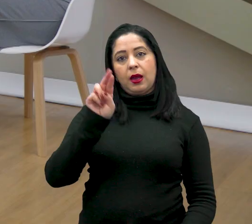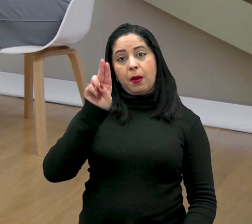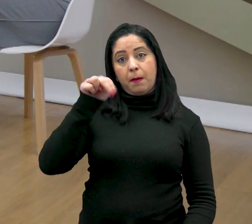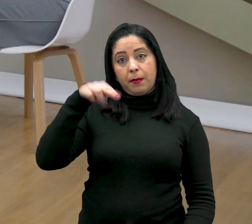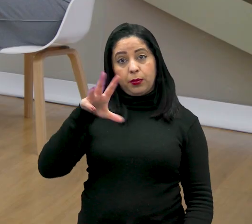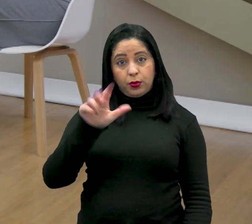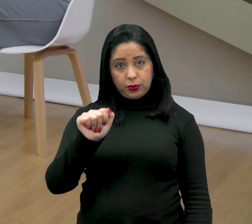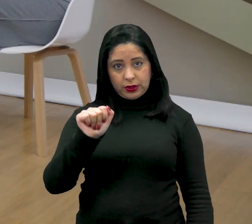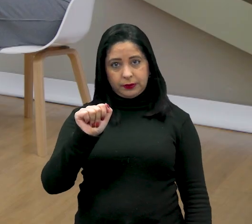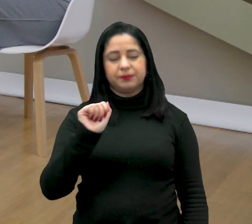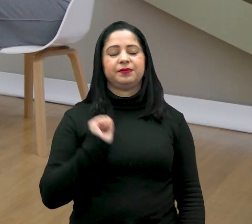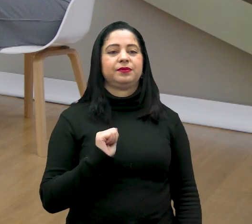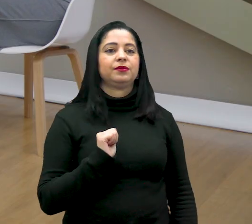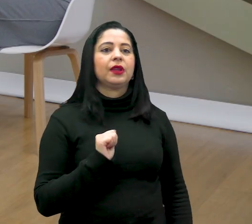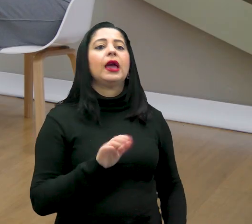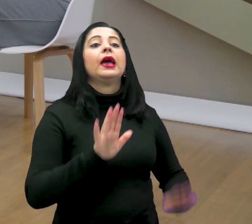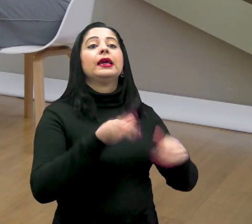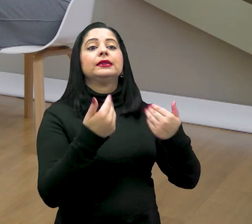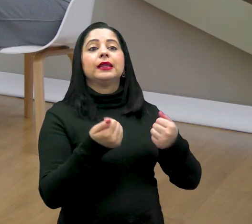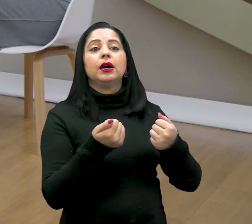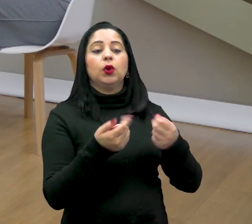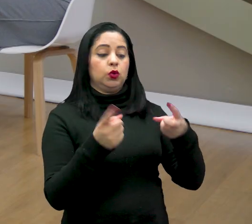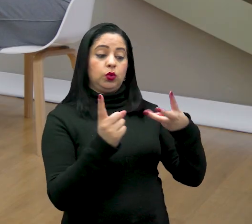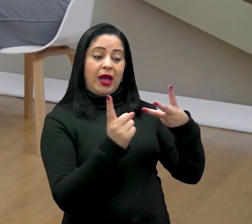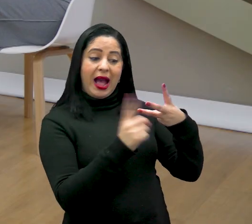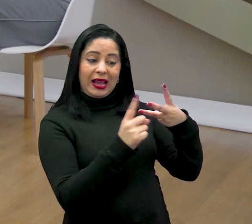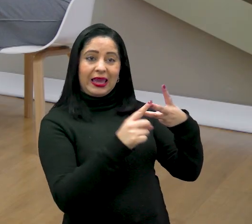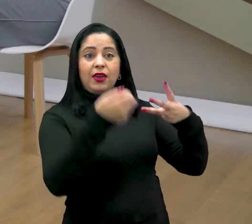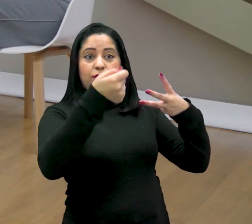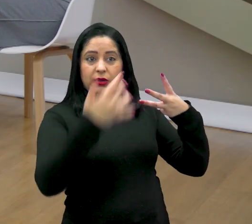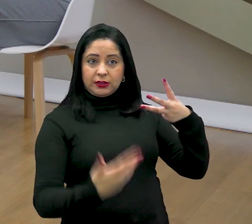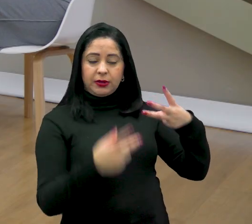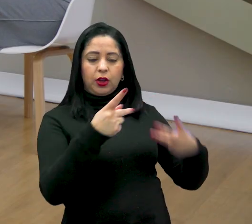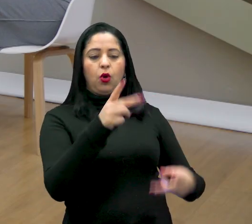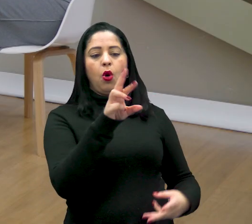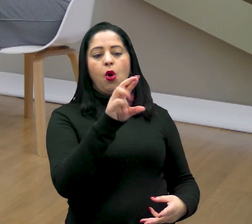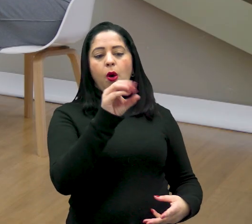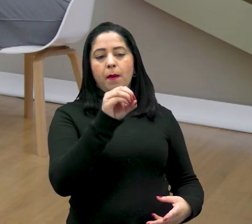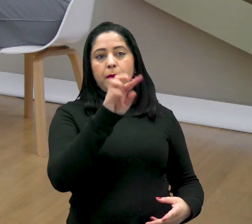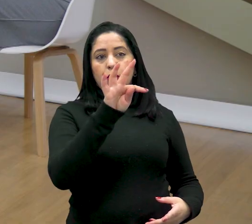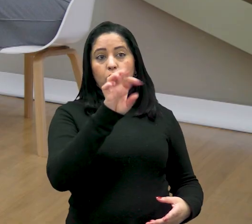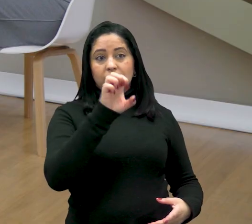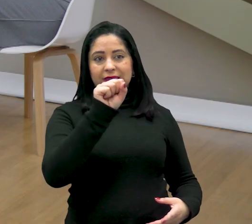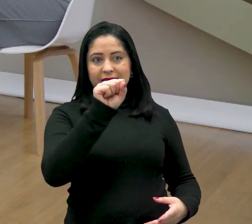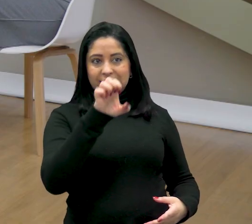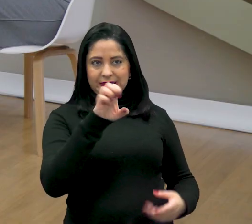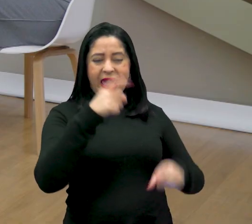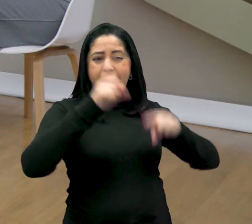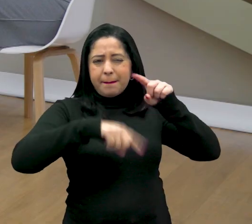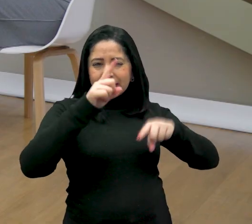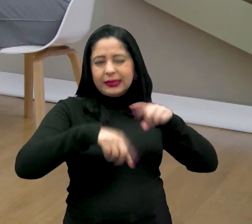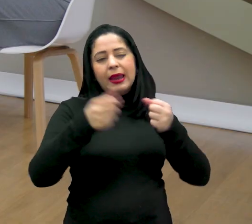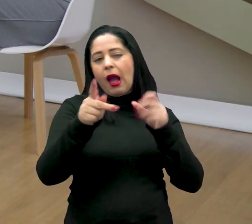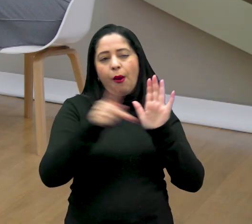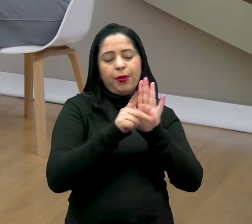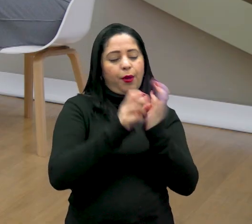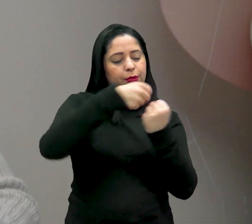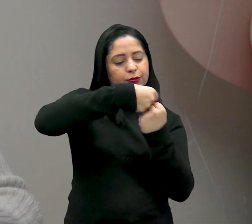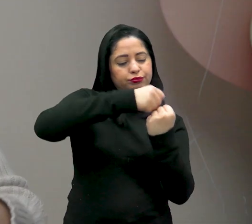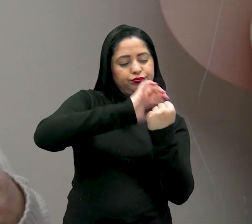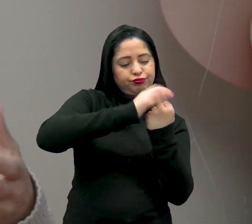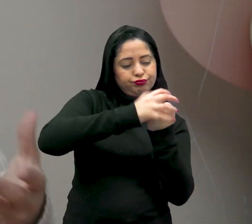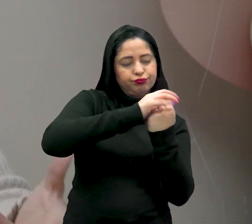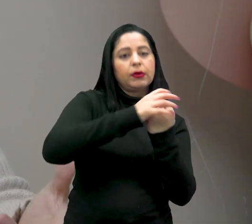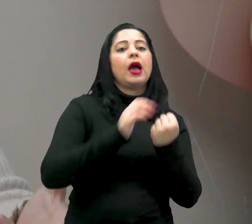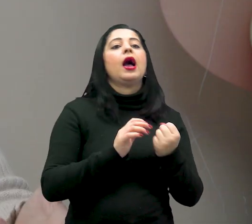bloco anterior a gente estava falando a respeito das próteses, né? Que em alguns casos isso é necessário. Exige cirurgia,